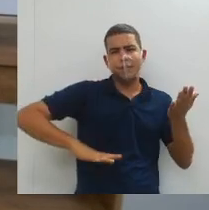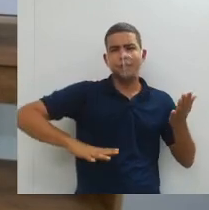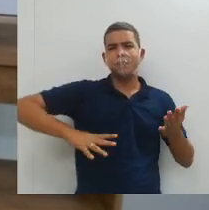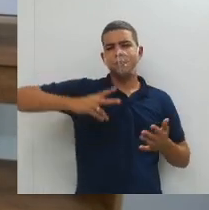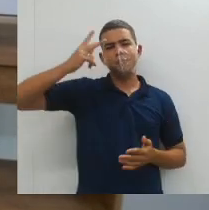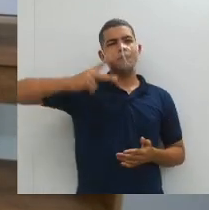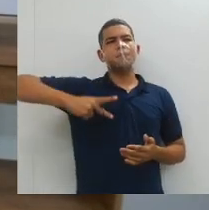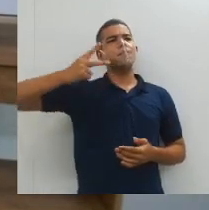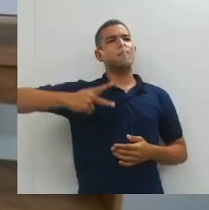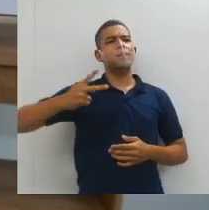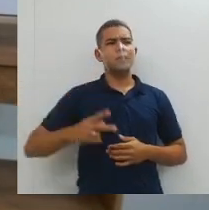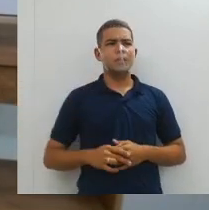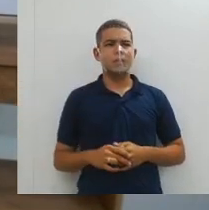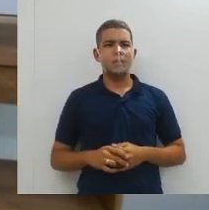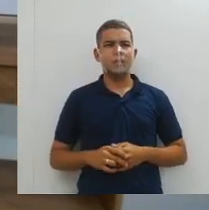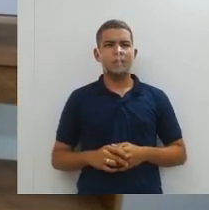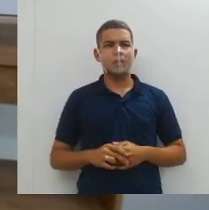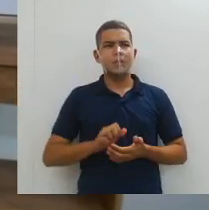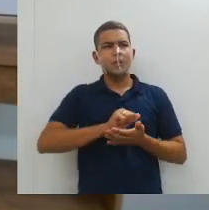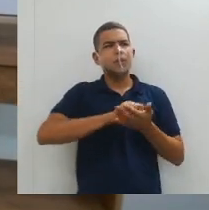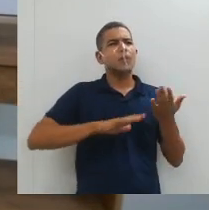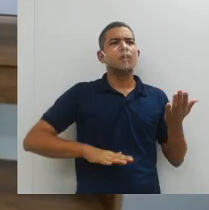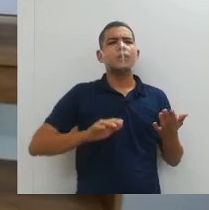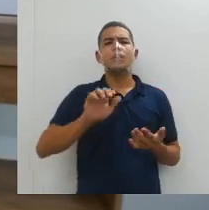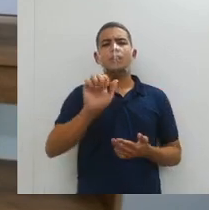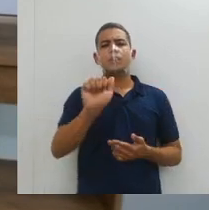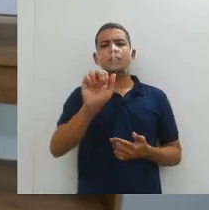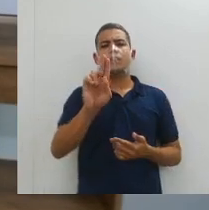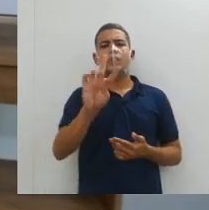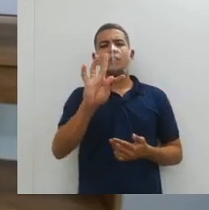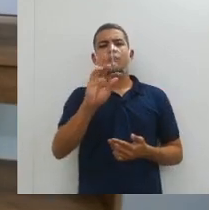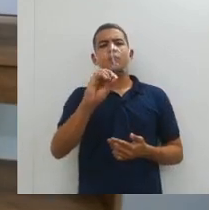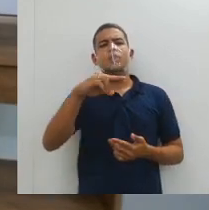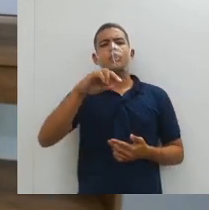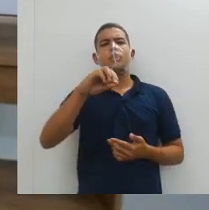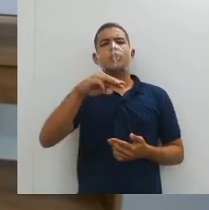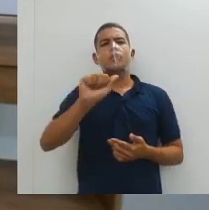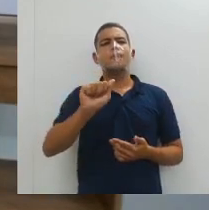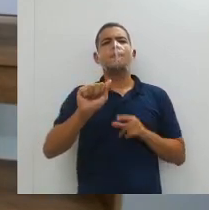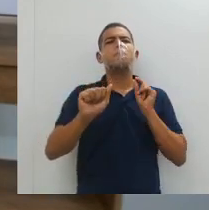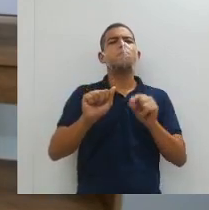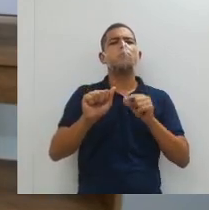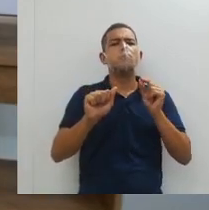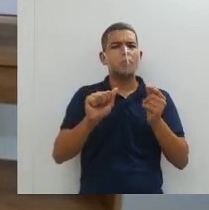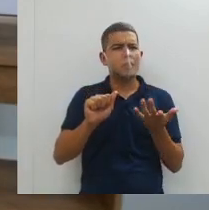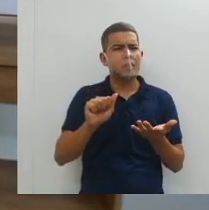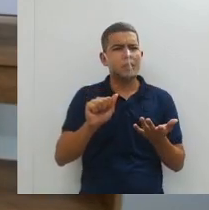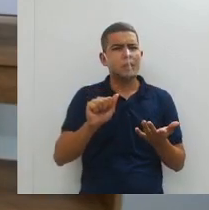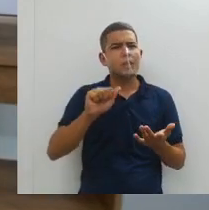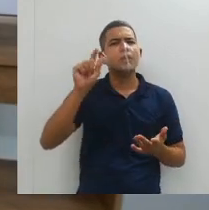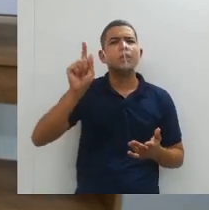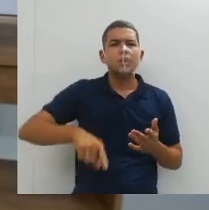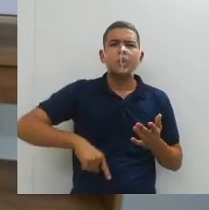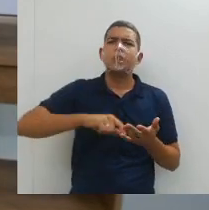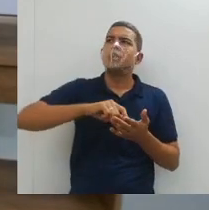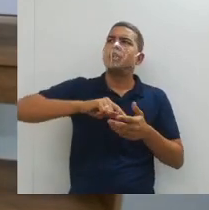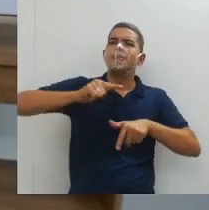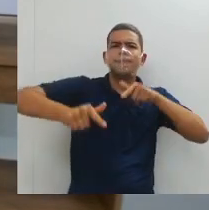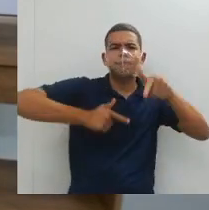autônoma, gente. O que é uma atividade autônoma? É uma